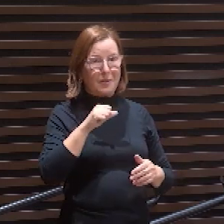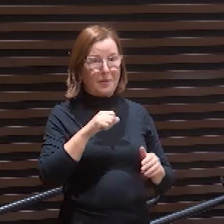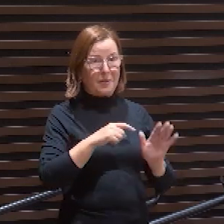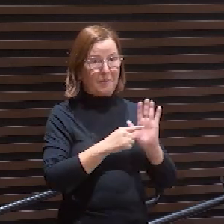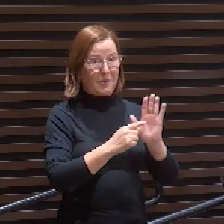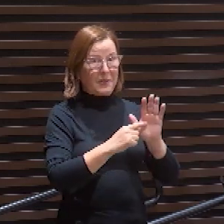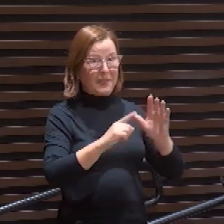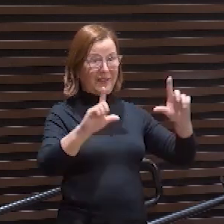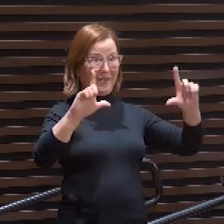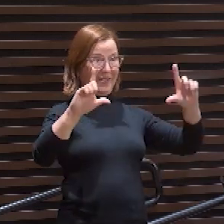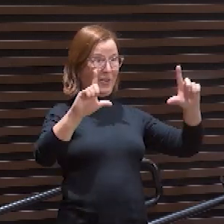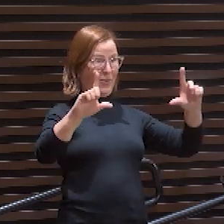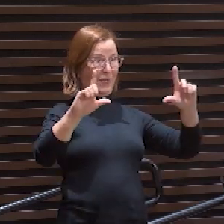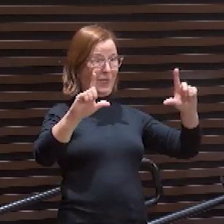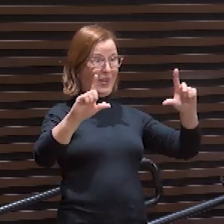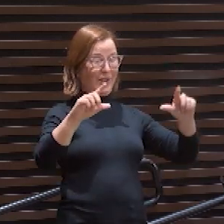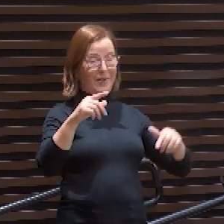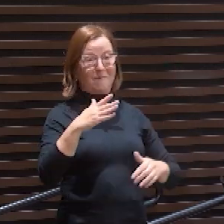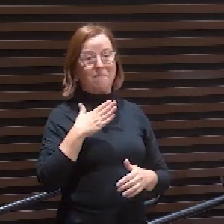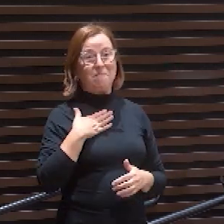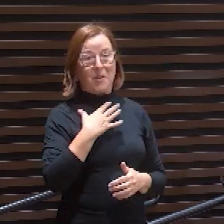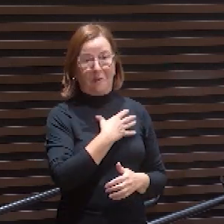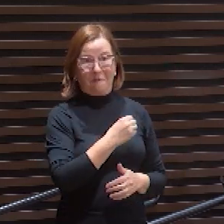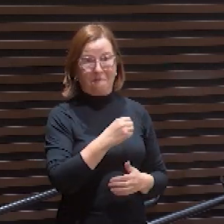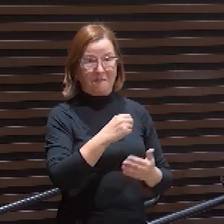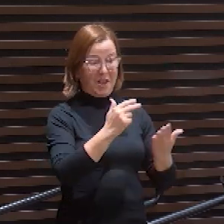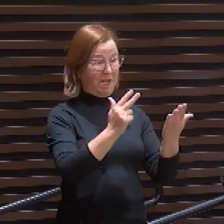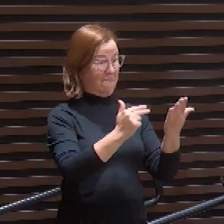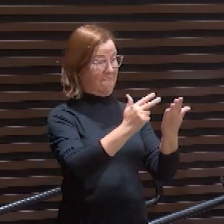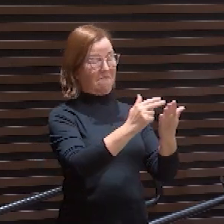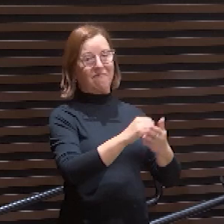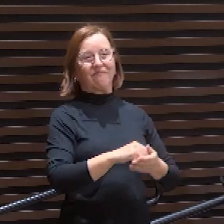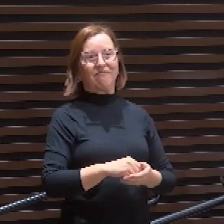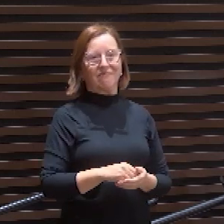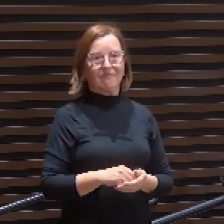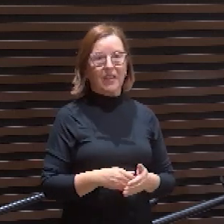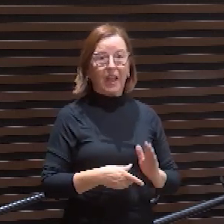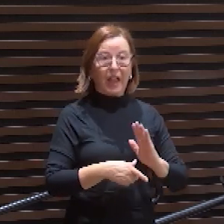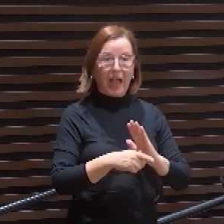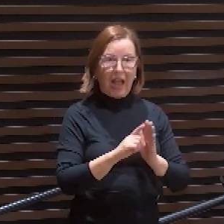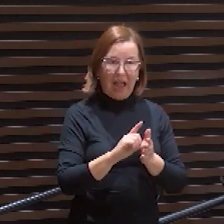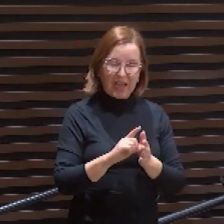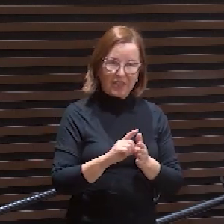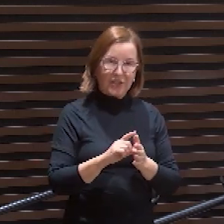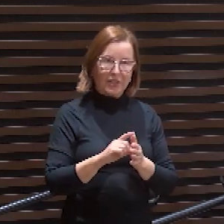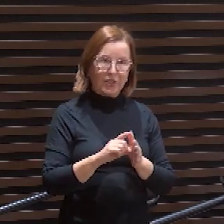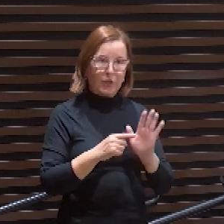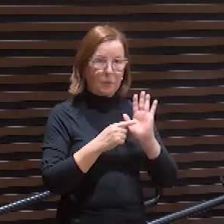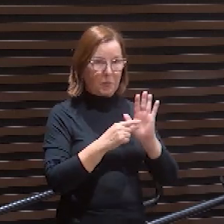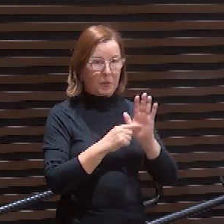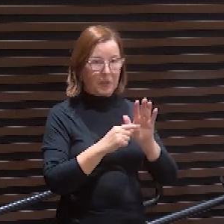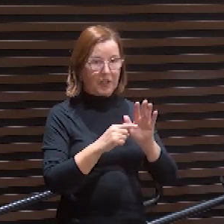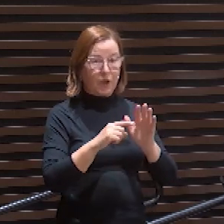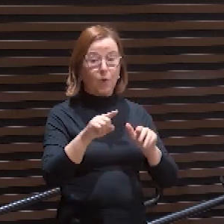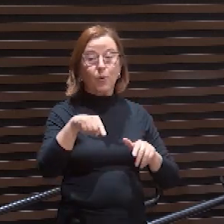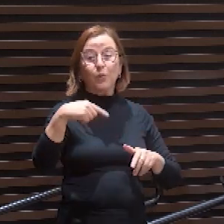filho, antes de mostrar a sua famosa galeria de artes.